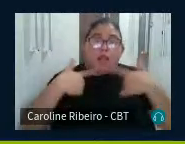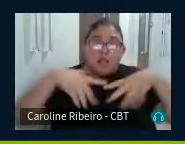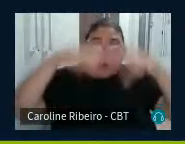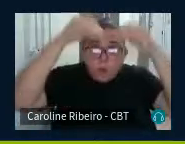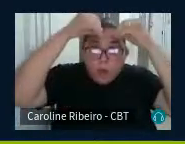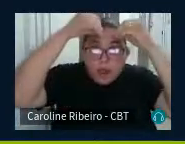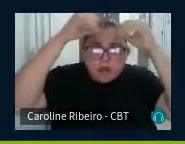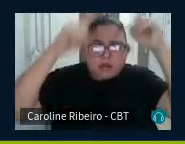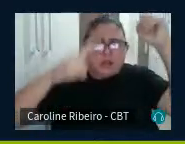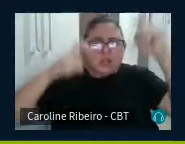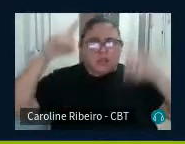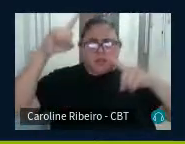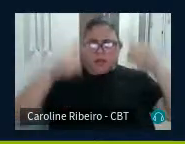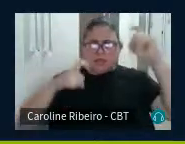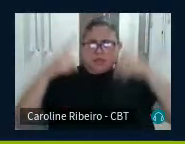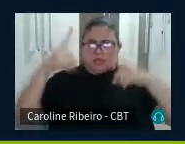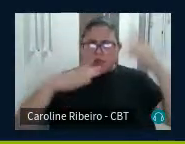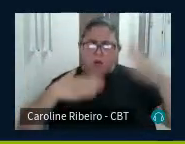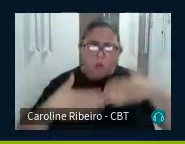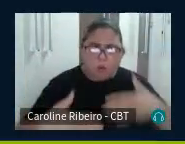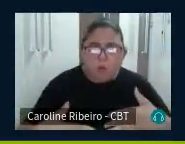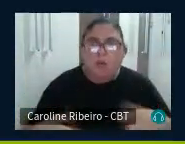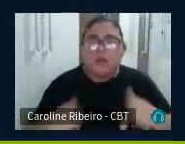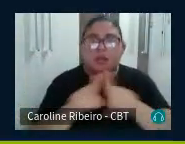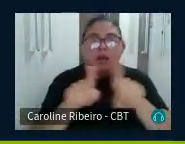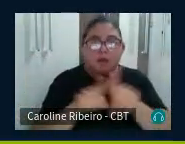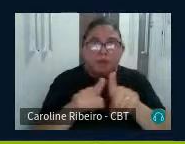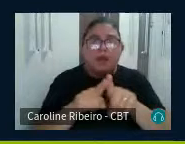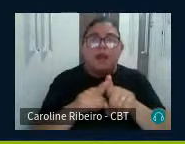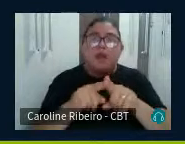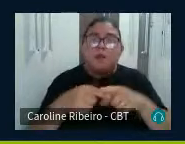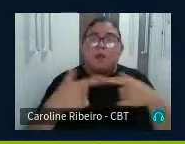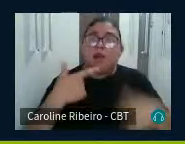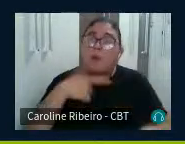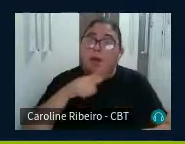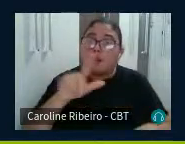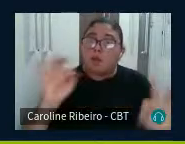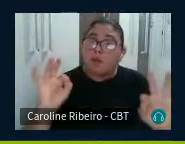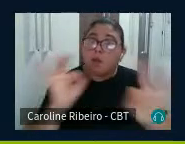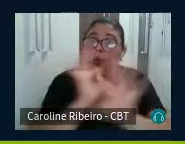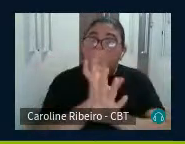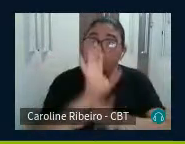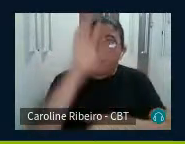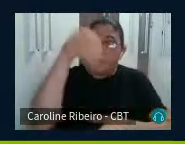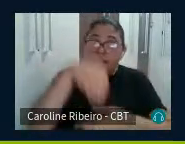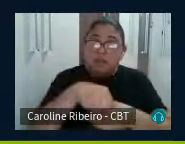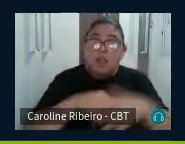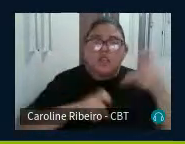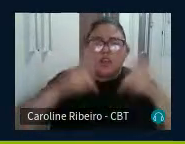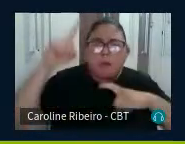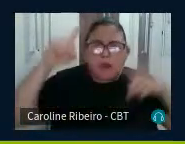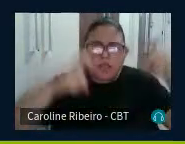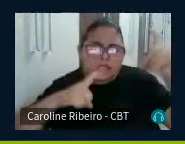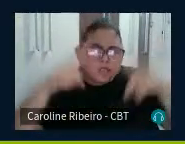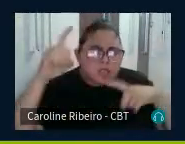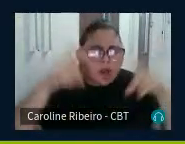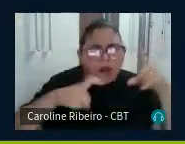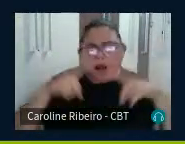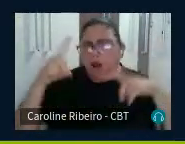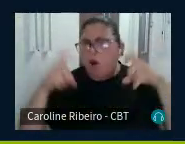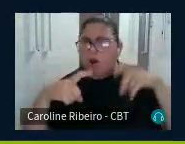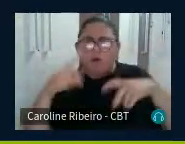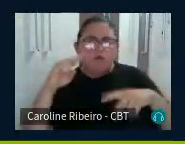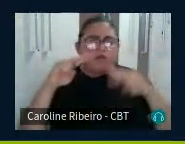né, porque a Libras, ela é uma língua, né, que é expressão facial, expressão corporal,